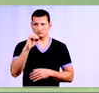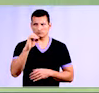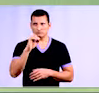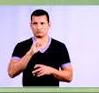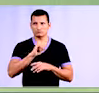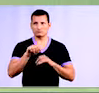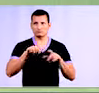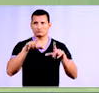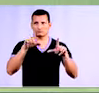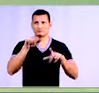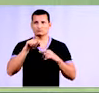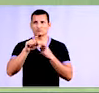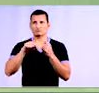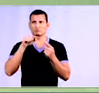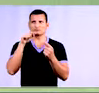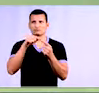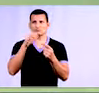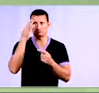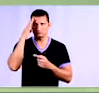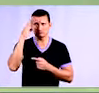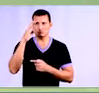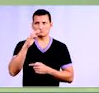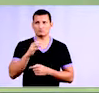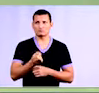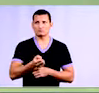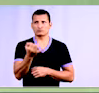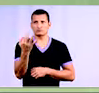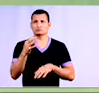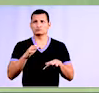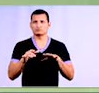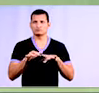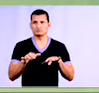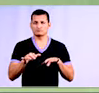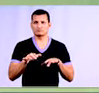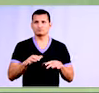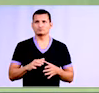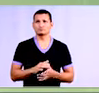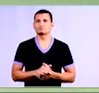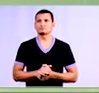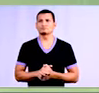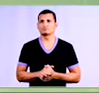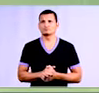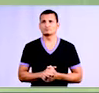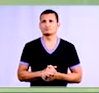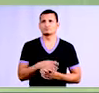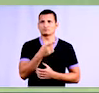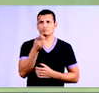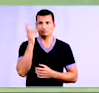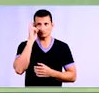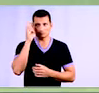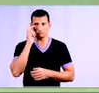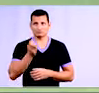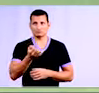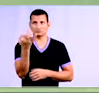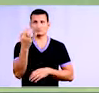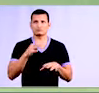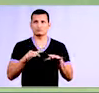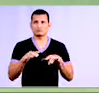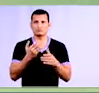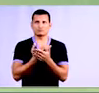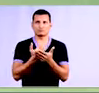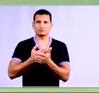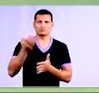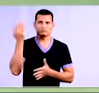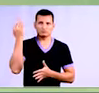multiprogramação. Vocês devem relembrar os conceitos de multiprogramação das aulas anteriores. Porém,